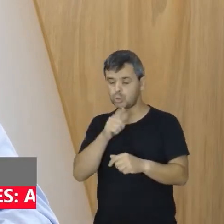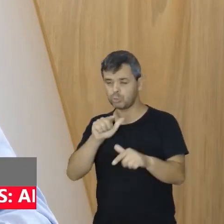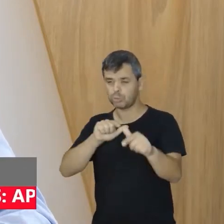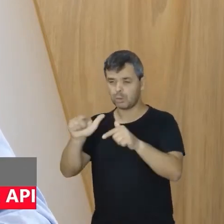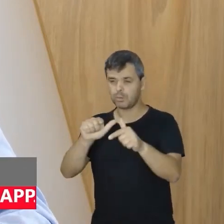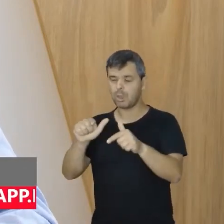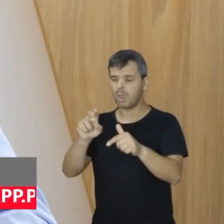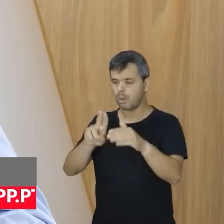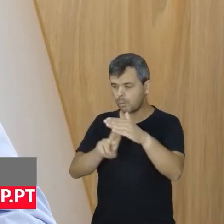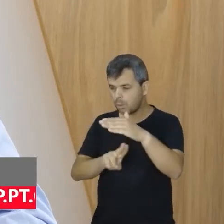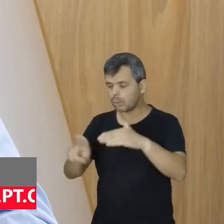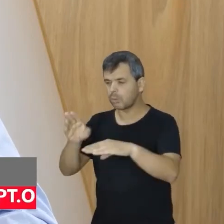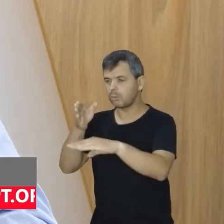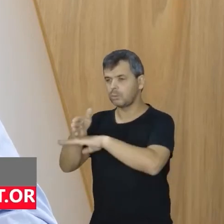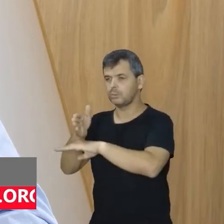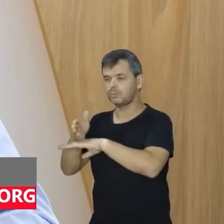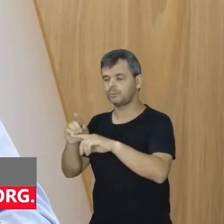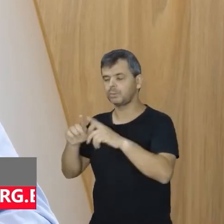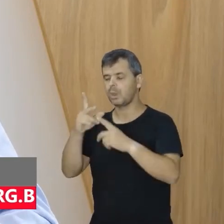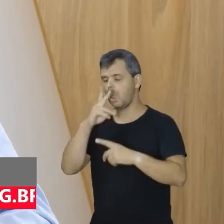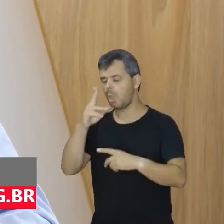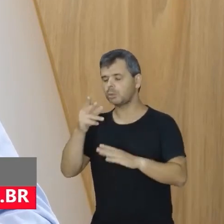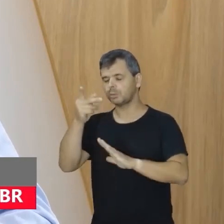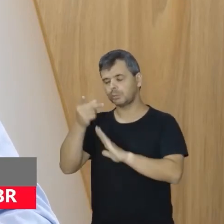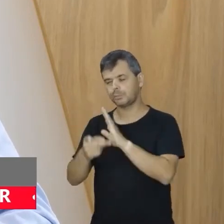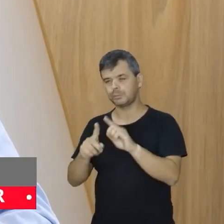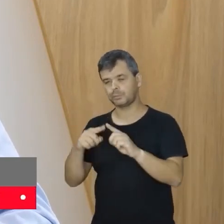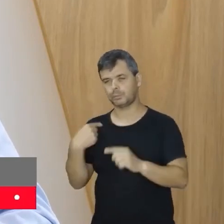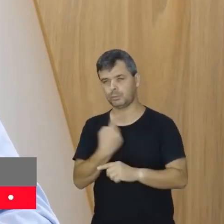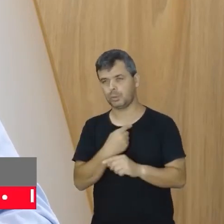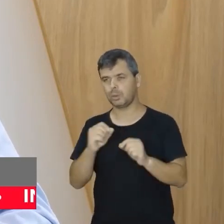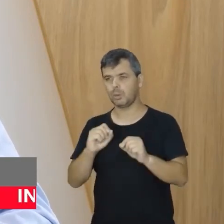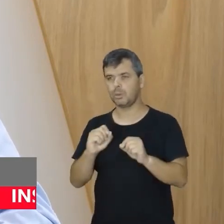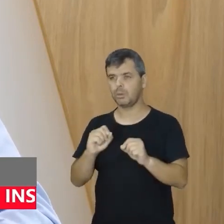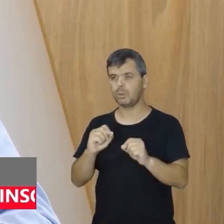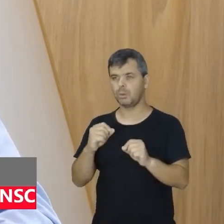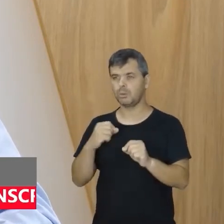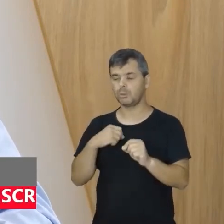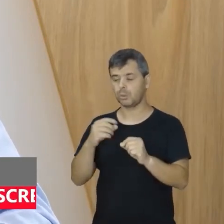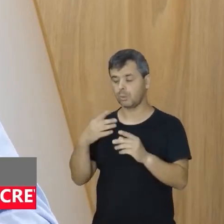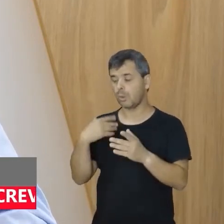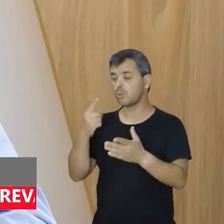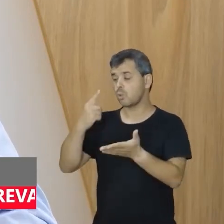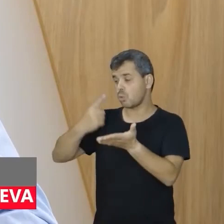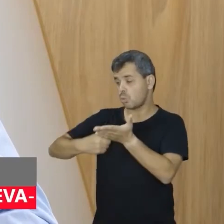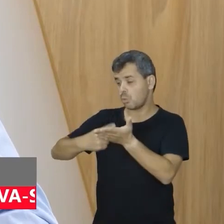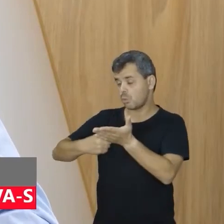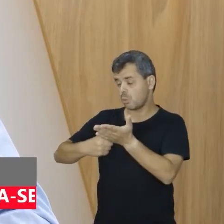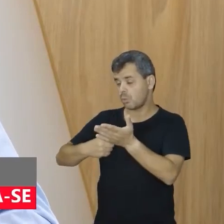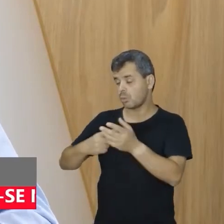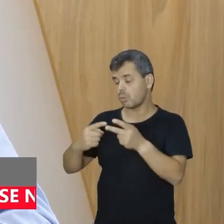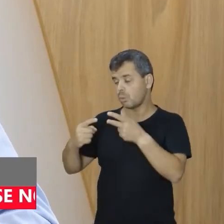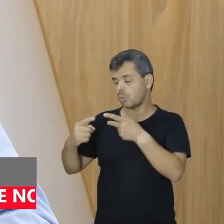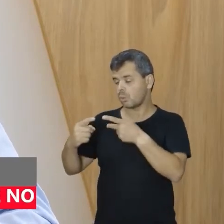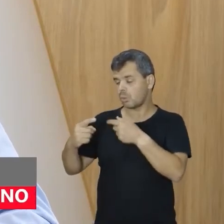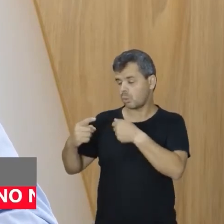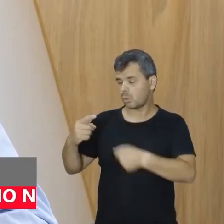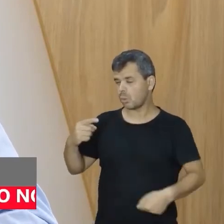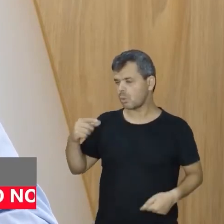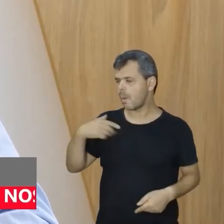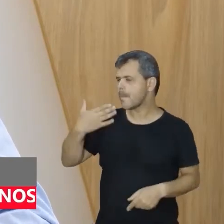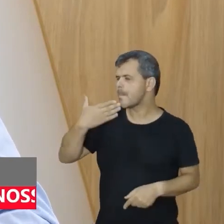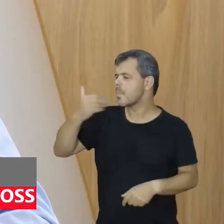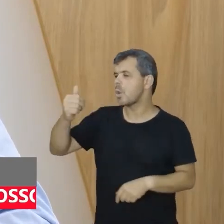poder ir para a universidade. Então, eu acho que são programas que nós estamos colocando como compromisso do governo. Temos melhorado o